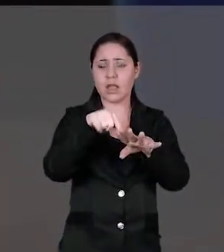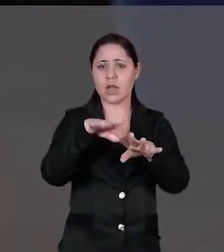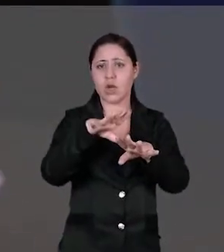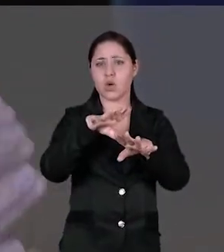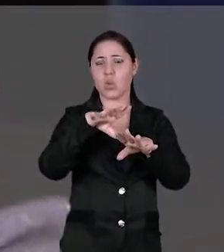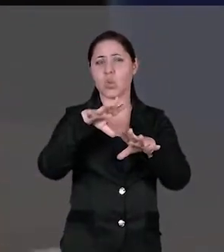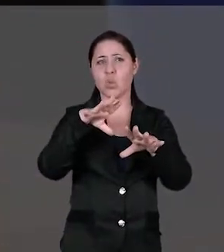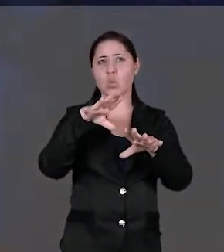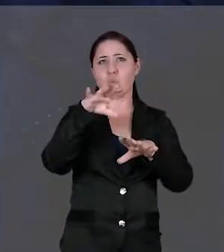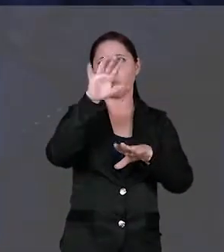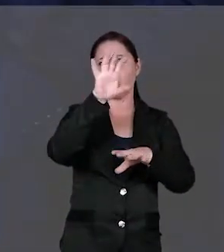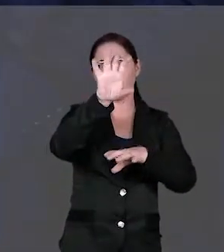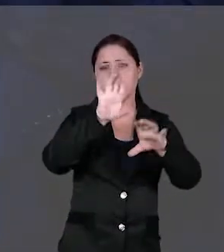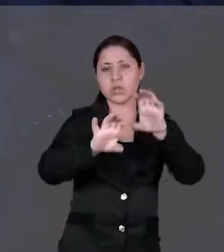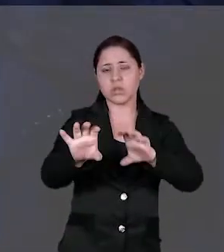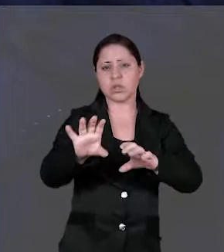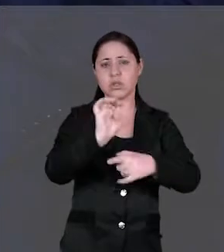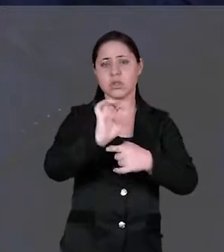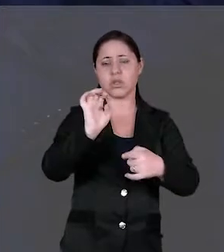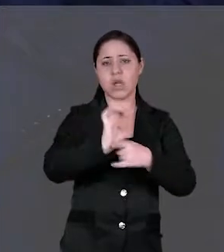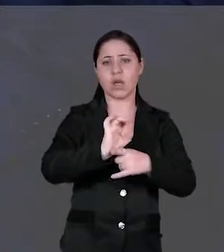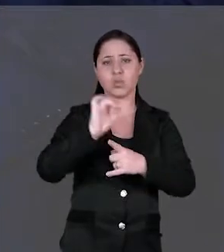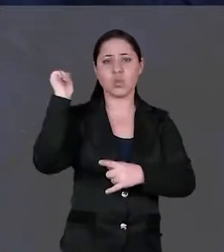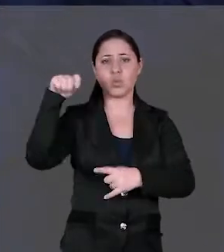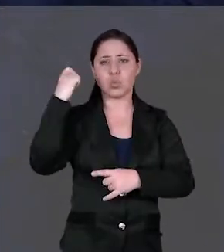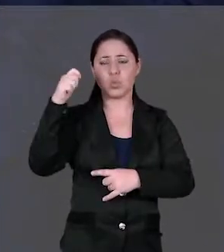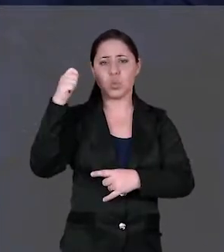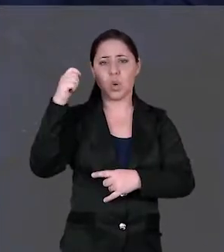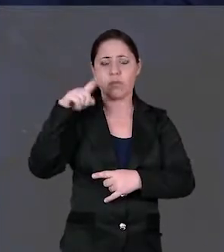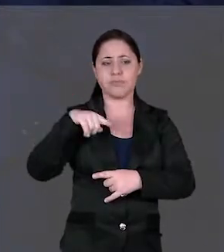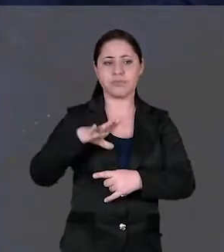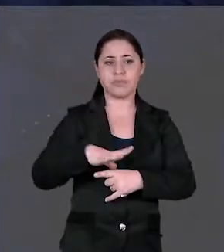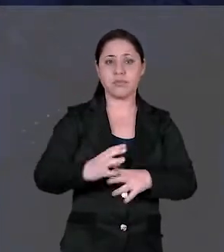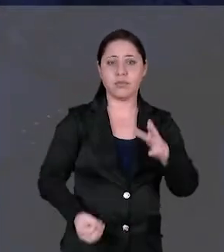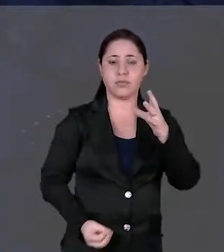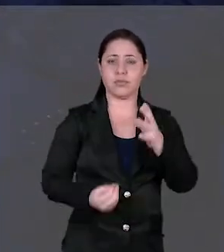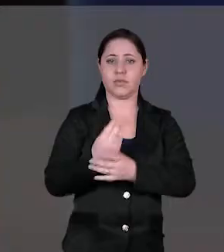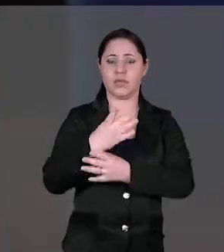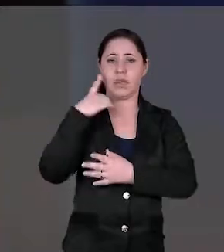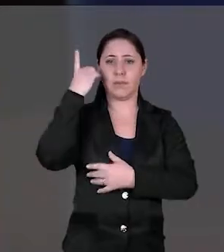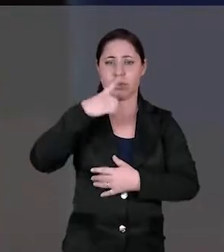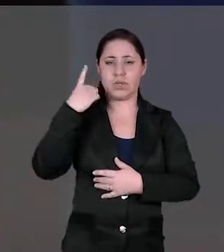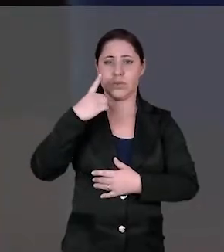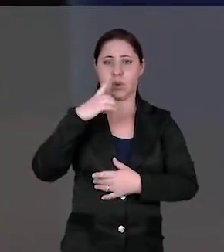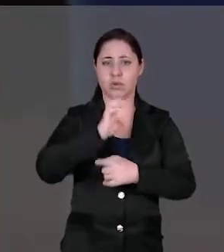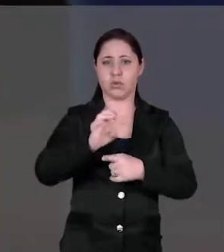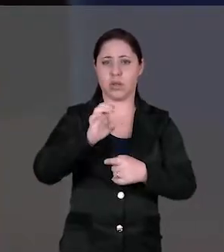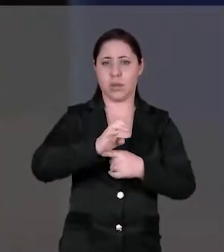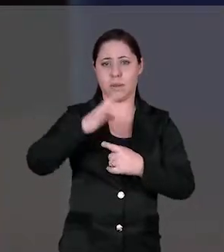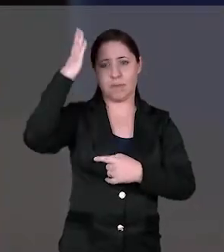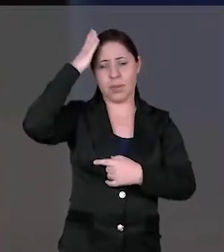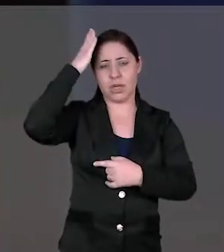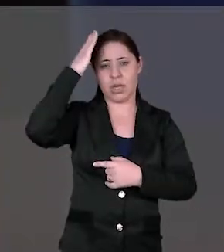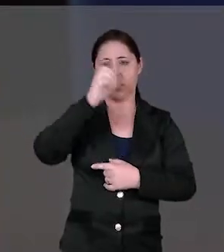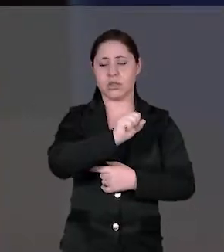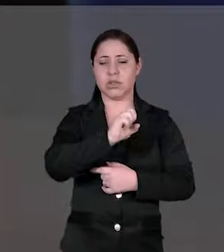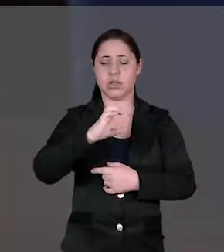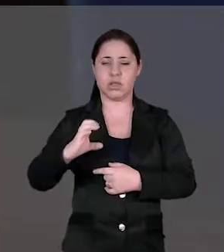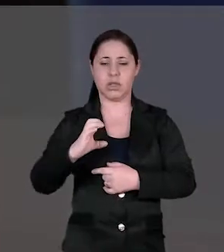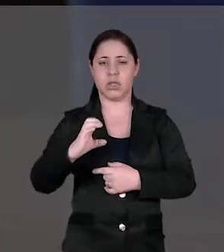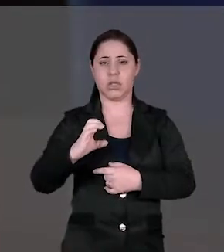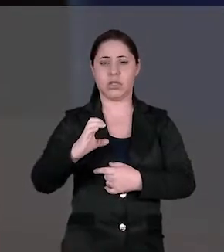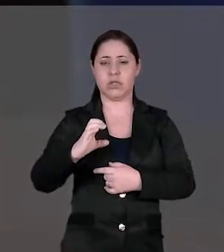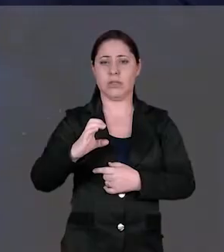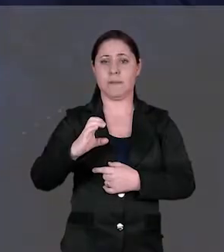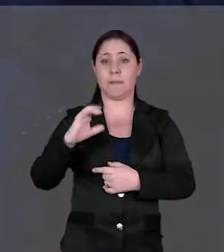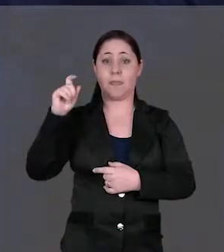Vamos explicar como é que funciona o Parlasul e qual é a grande finalidade dele e se Mato Grosso do Sul está bem inserido aí junto com os